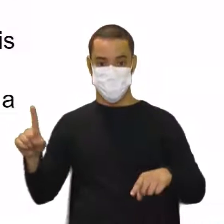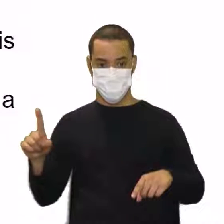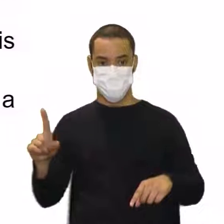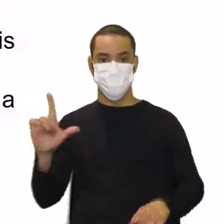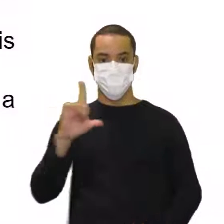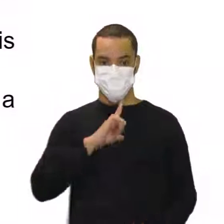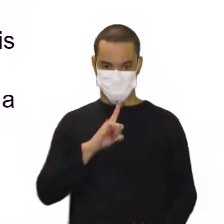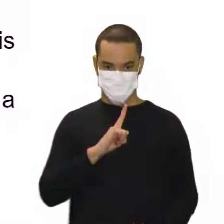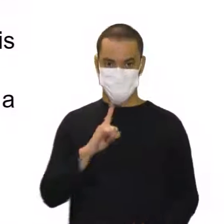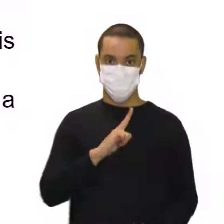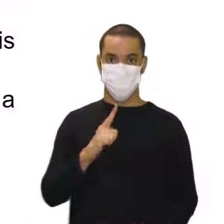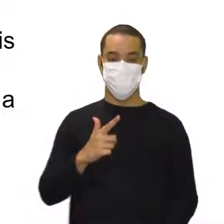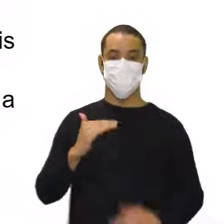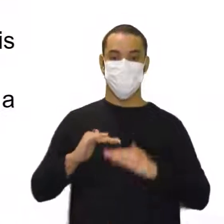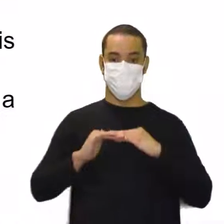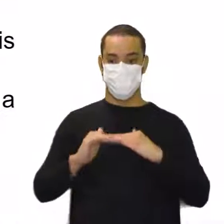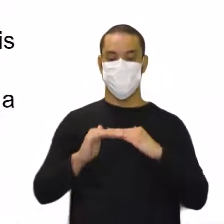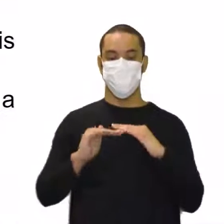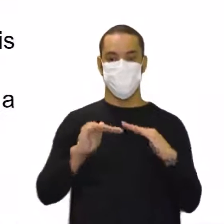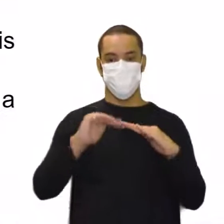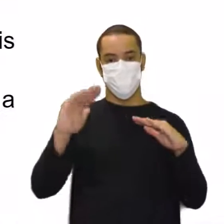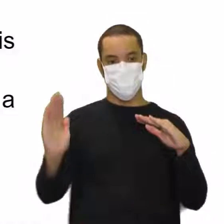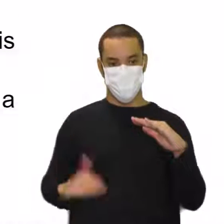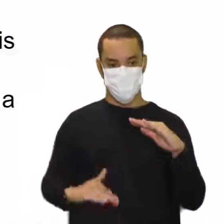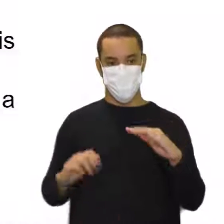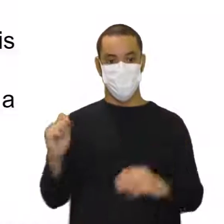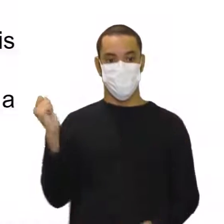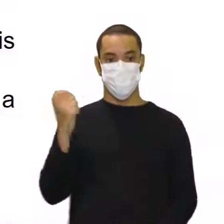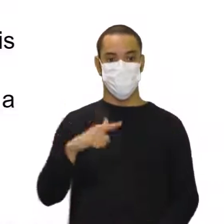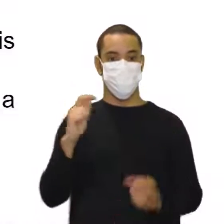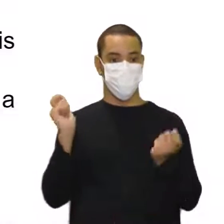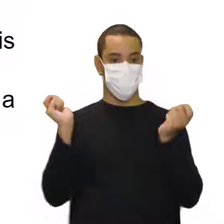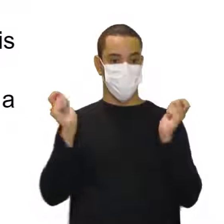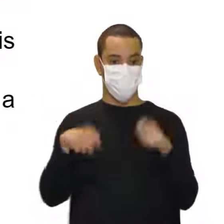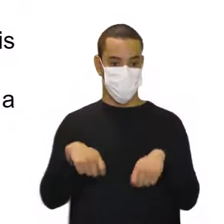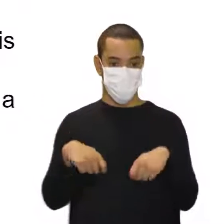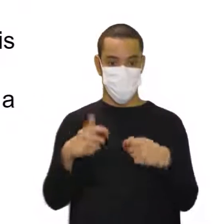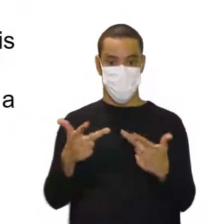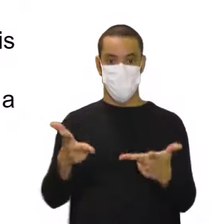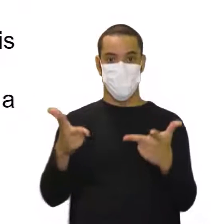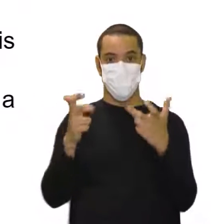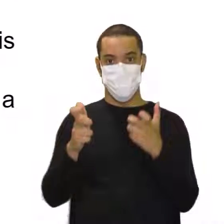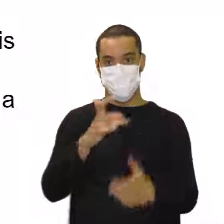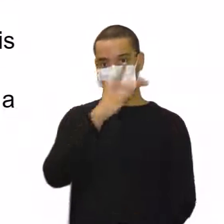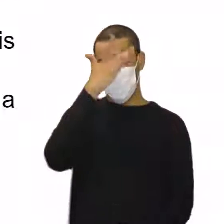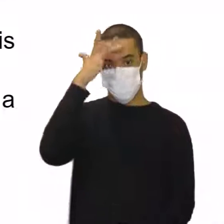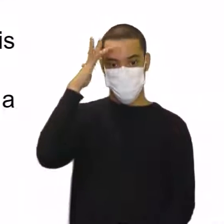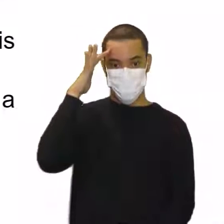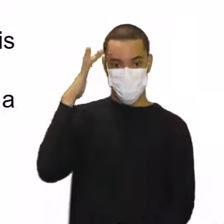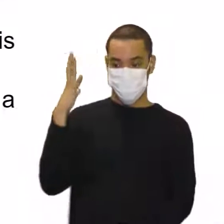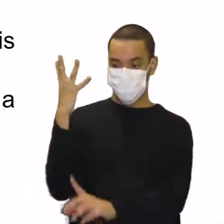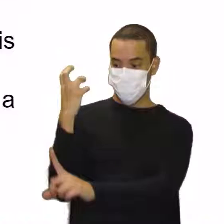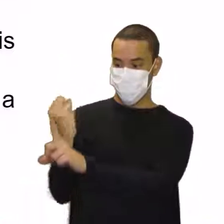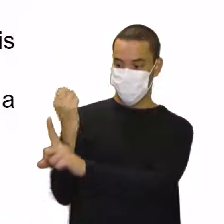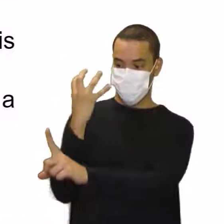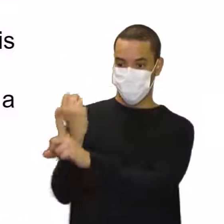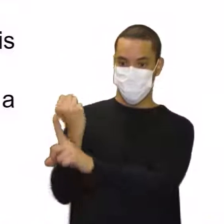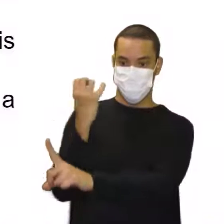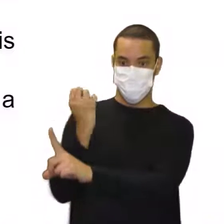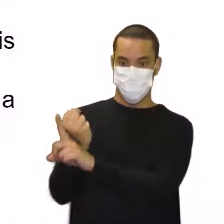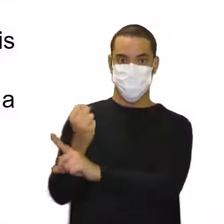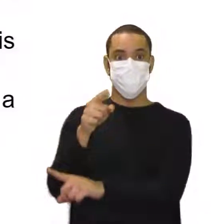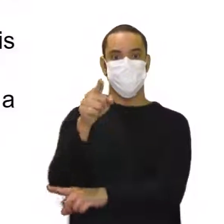uma frequência menor do que pode ser percebida pelo captador. Então aí você